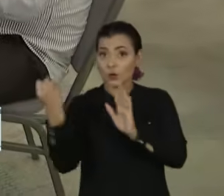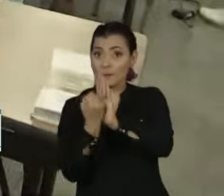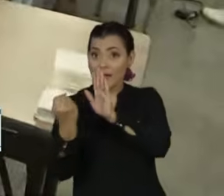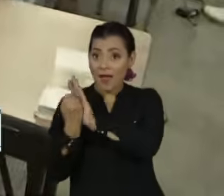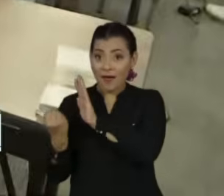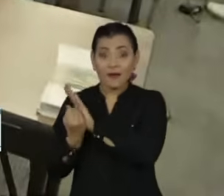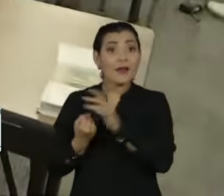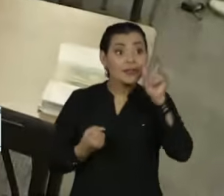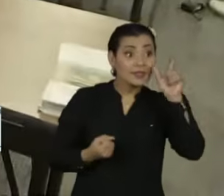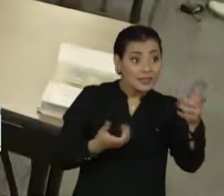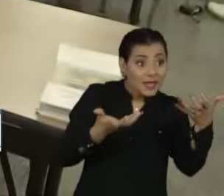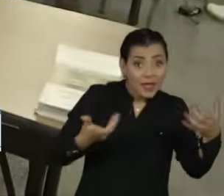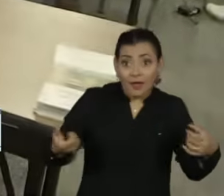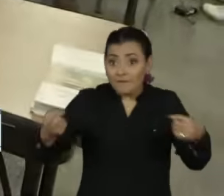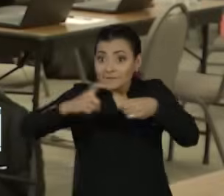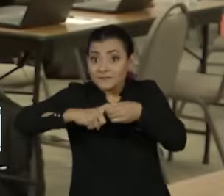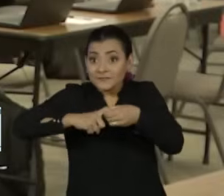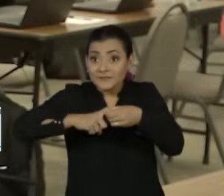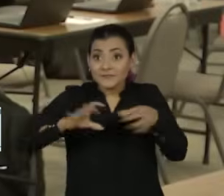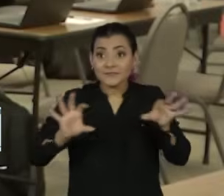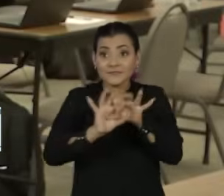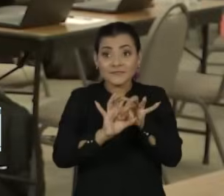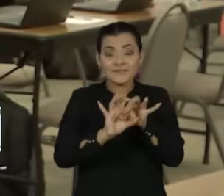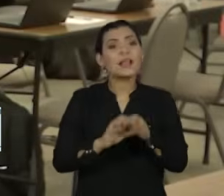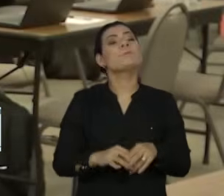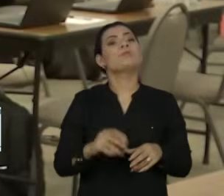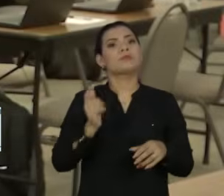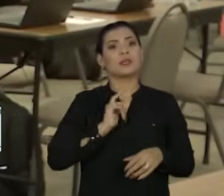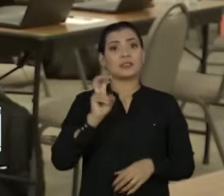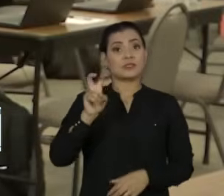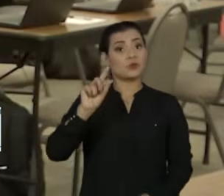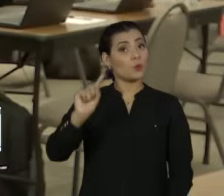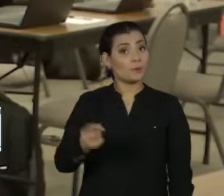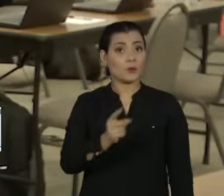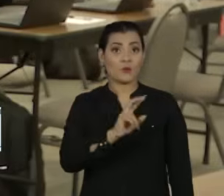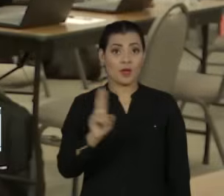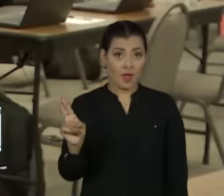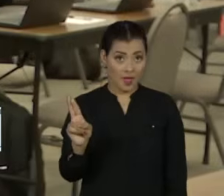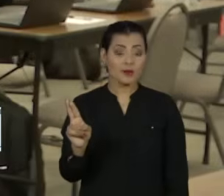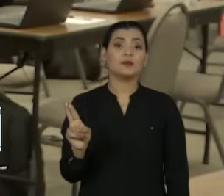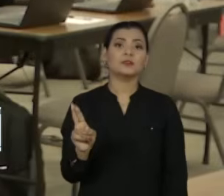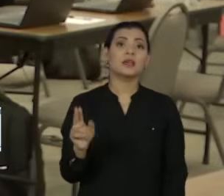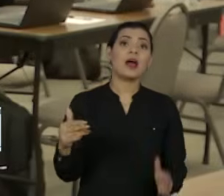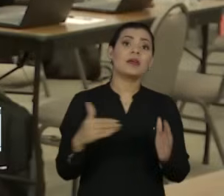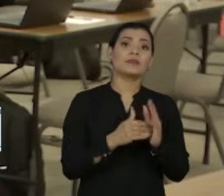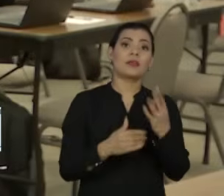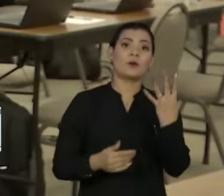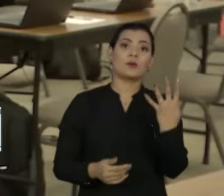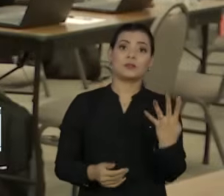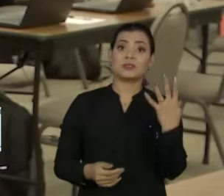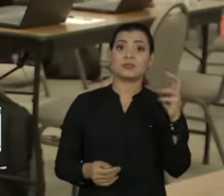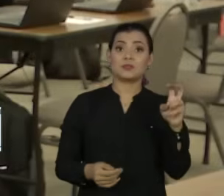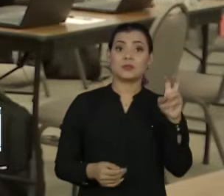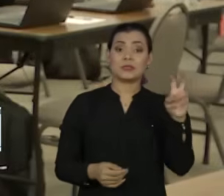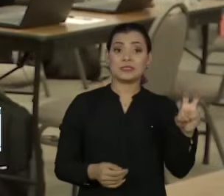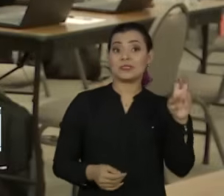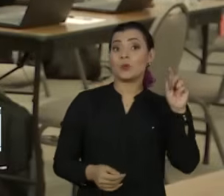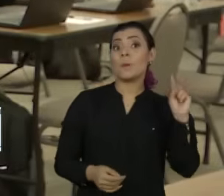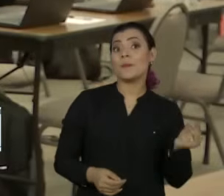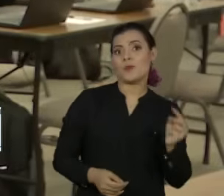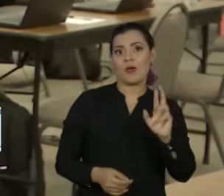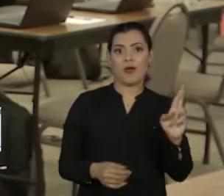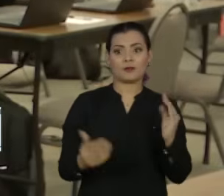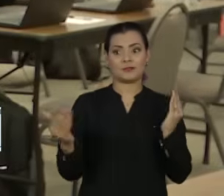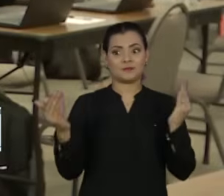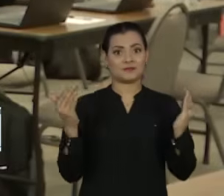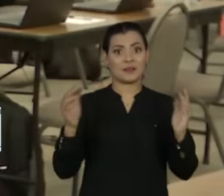e interessados em adquirir uma franquia. Nós temos franquias de R$5 mil até R$455 mil,